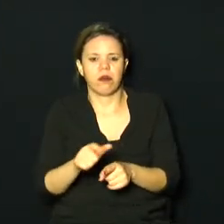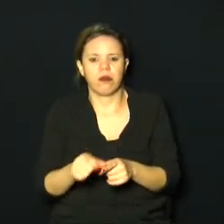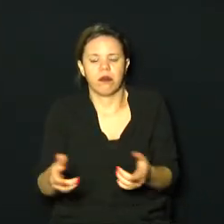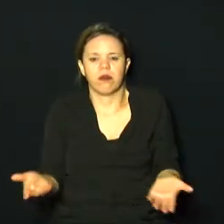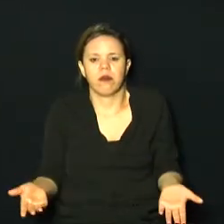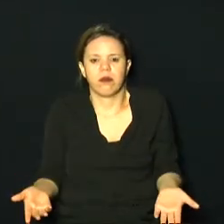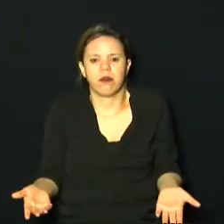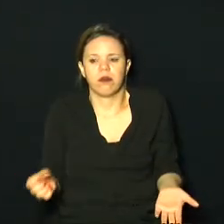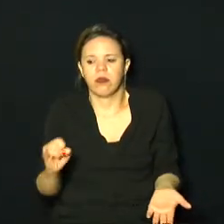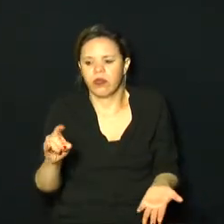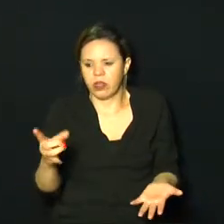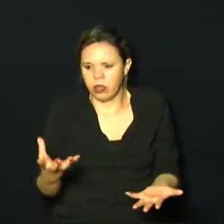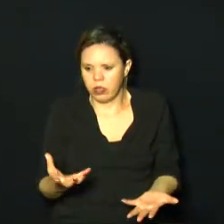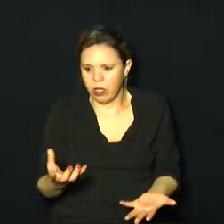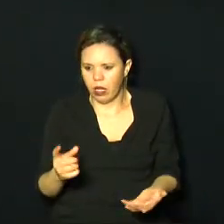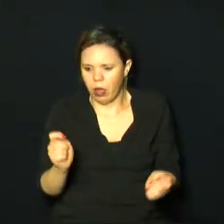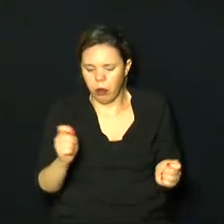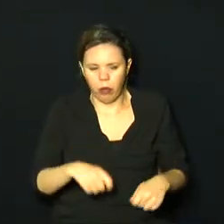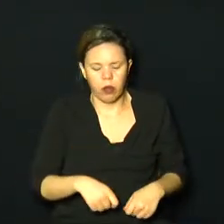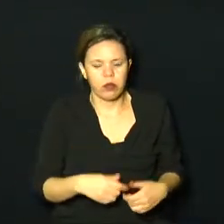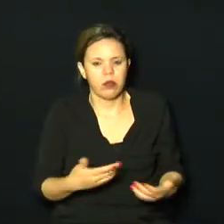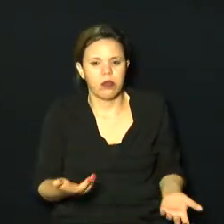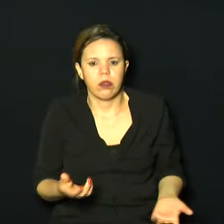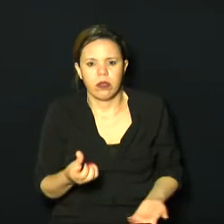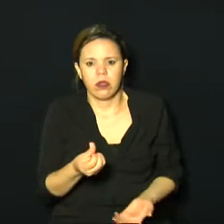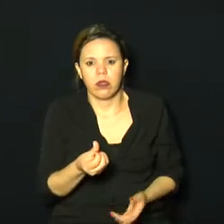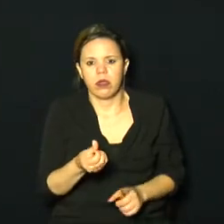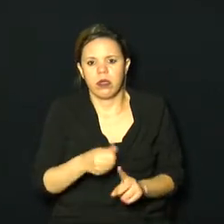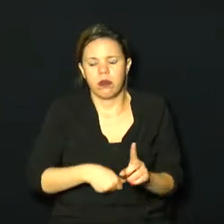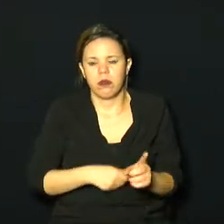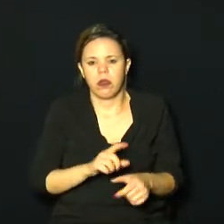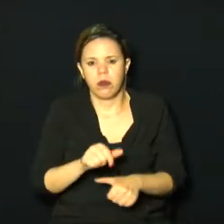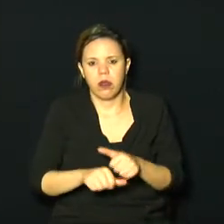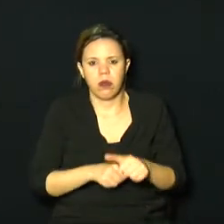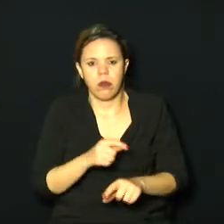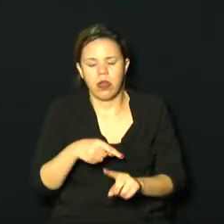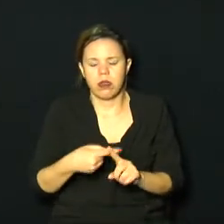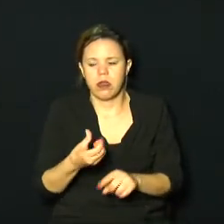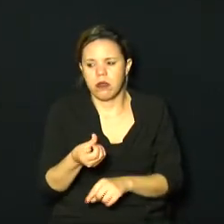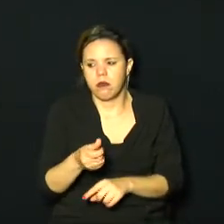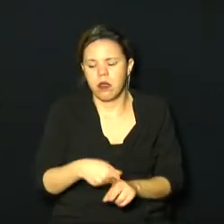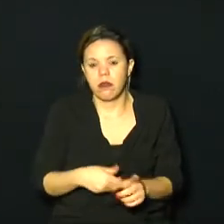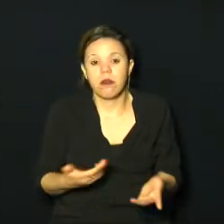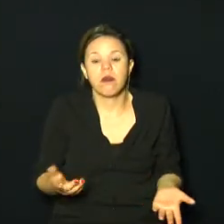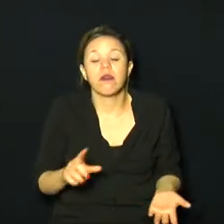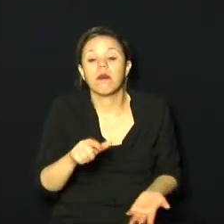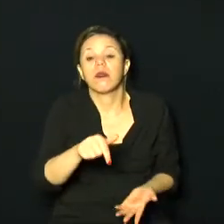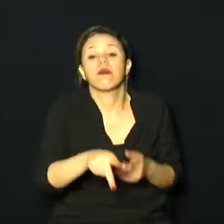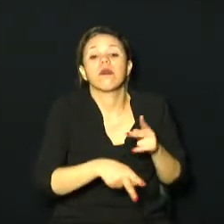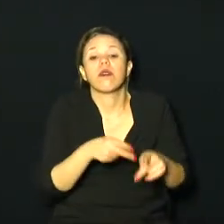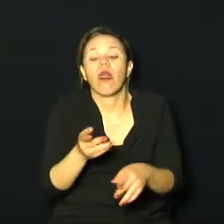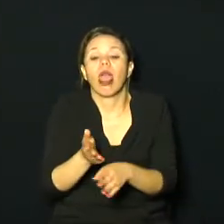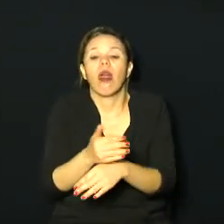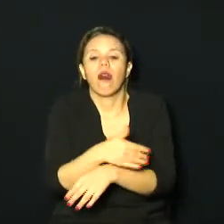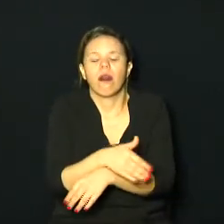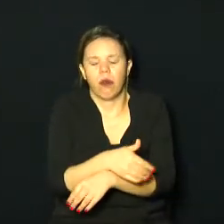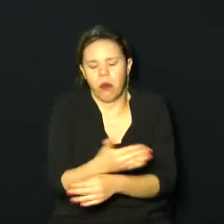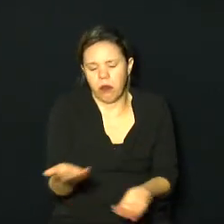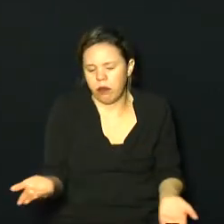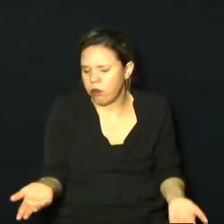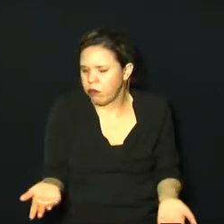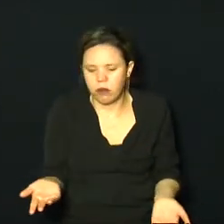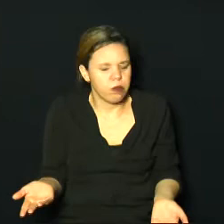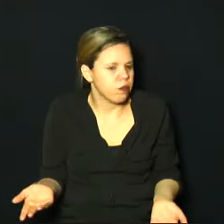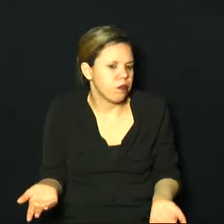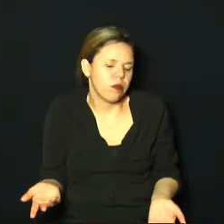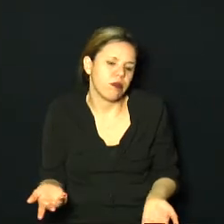e pega se quiser, só quem puder, é 6 meses, renováveis por mais 6 meses, e depois as pessoas estão na rua. Então,